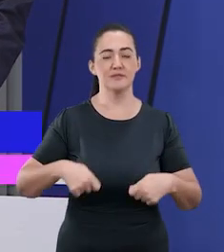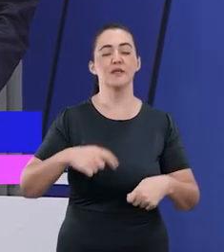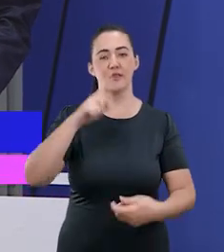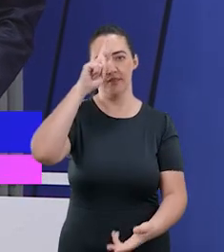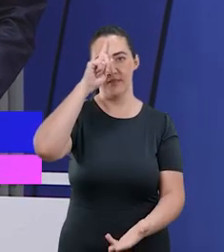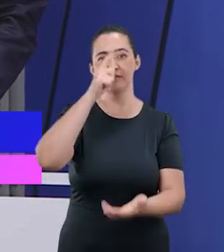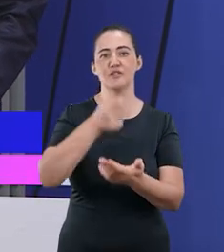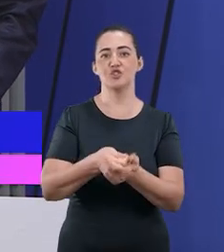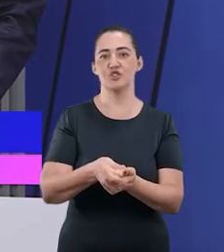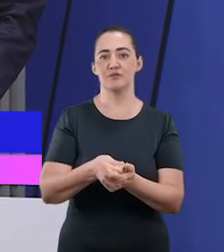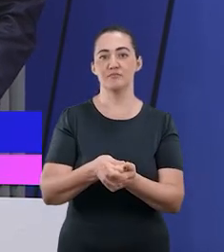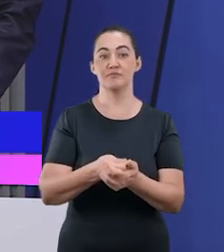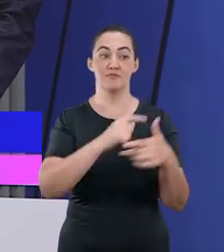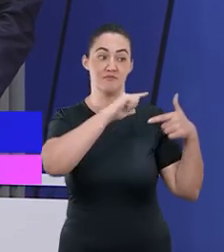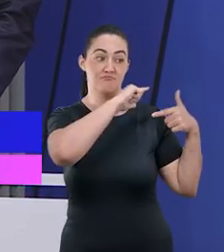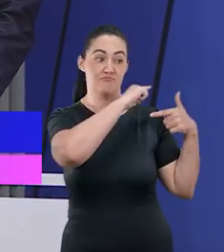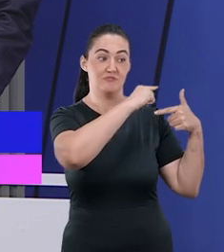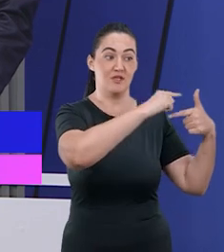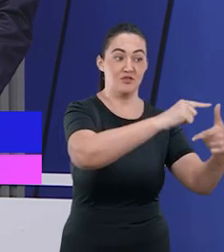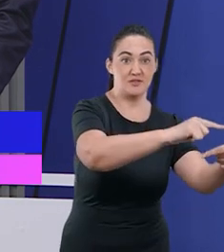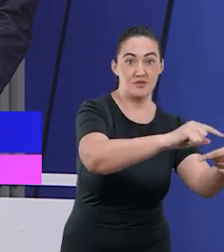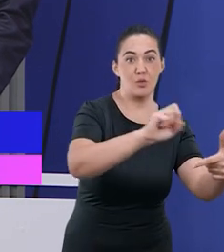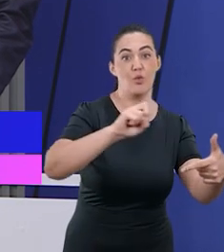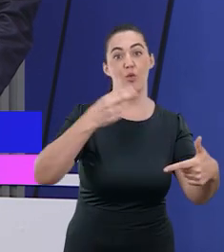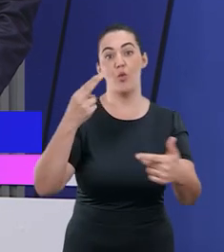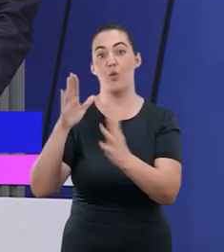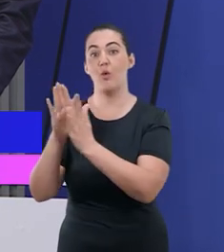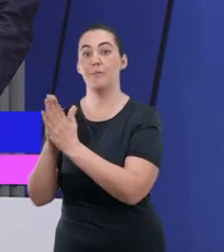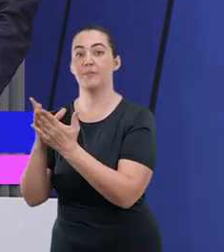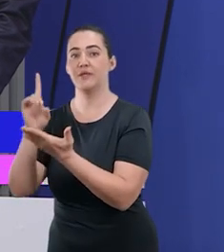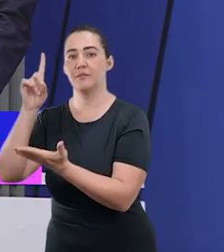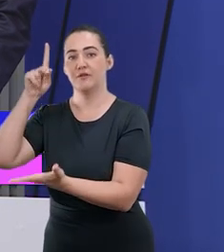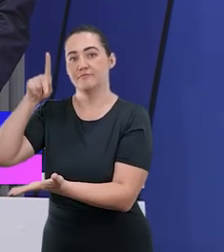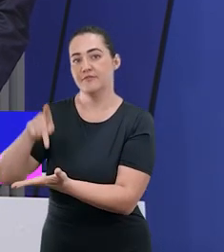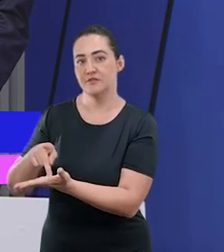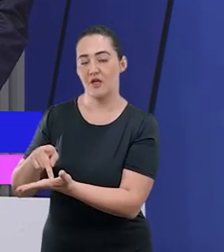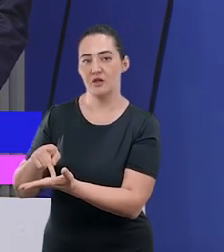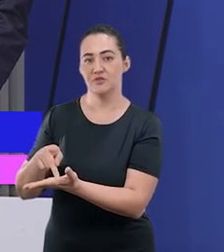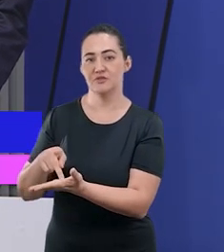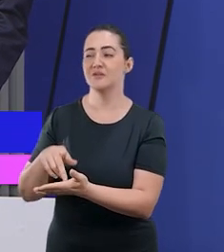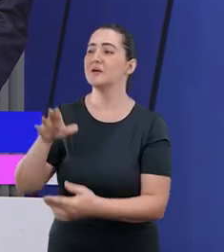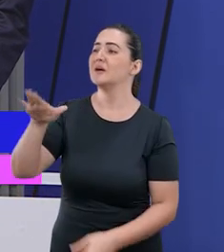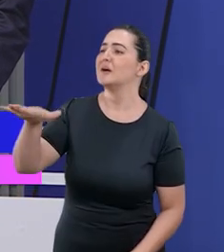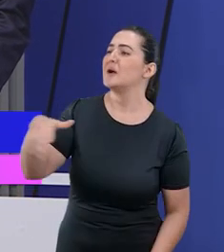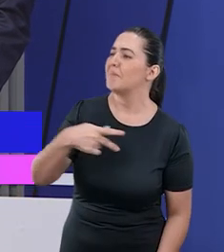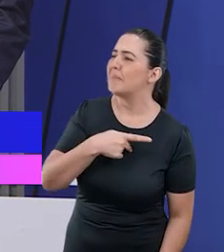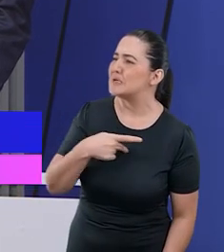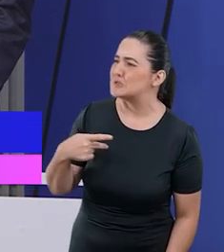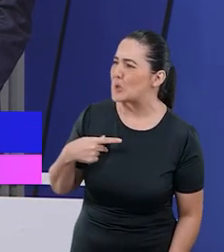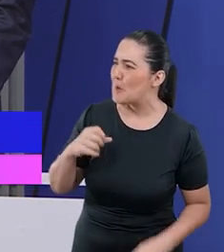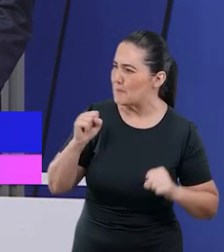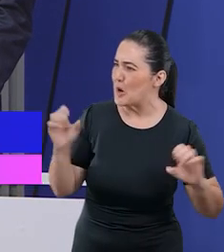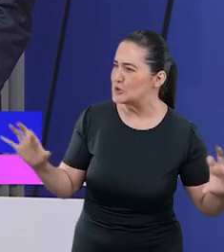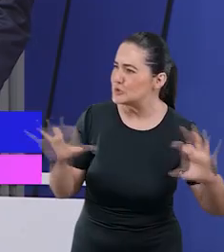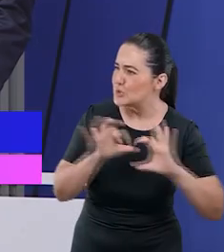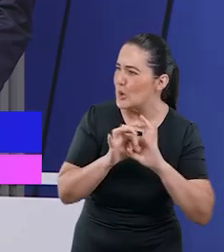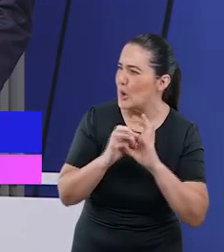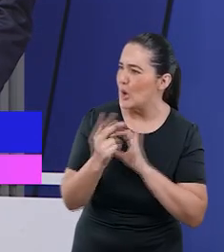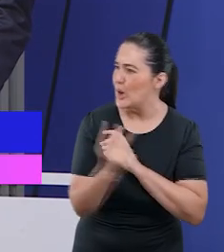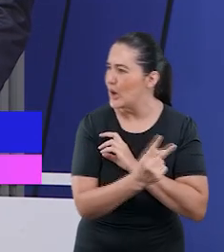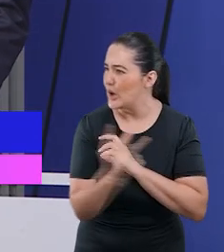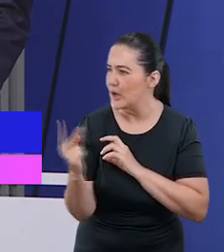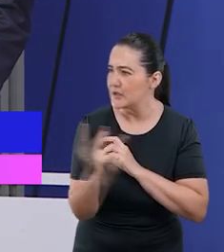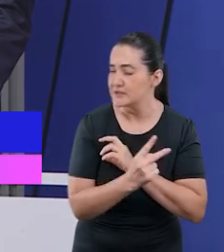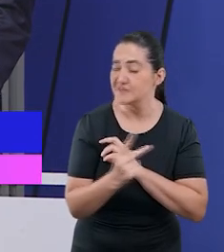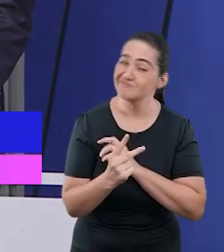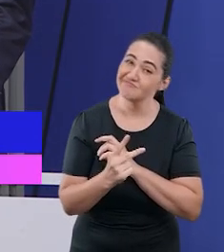É tradição ou revelação? Pastor, não dá para ser os dois? Não. Há tradições